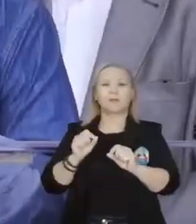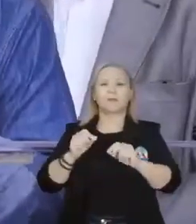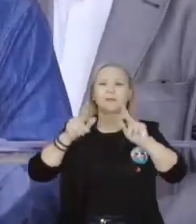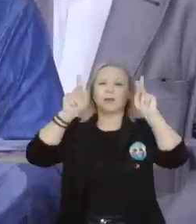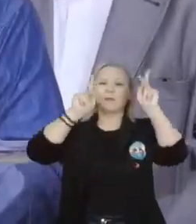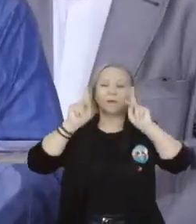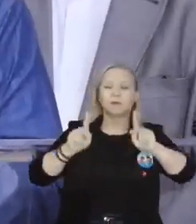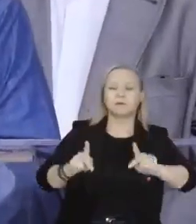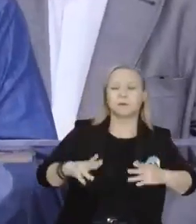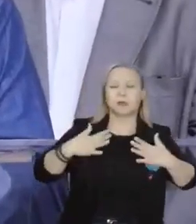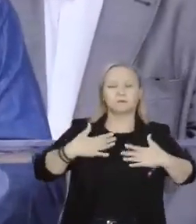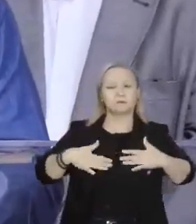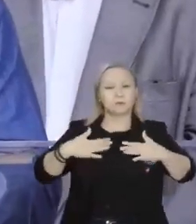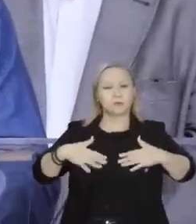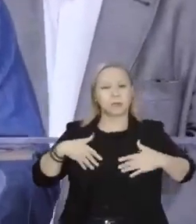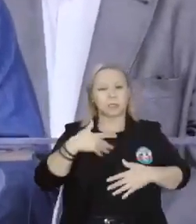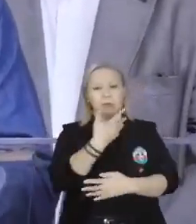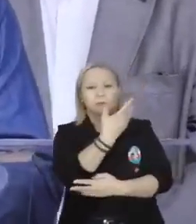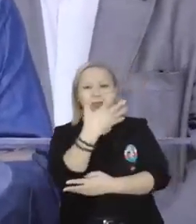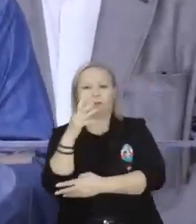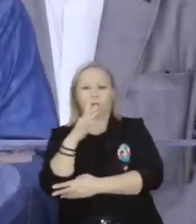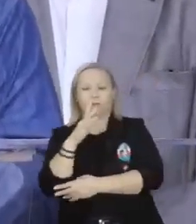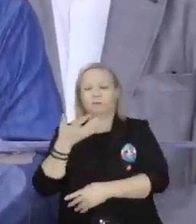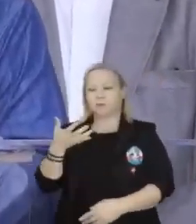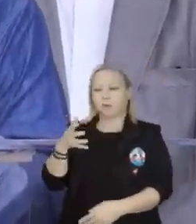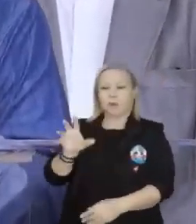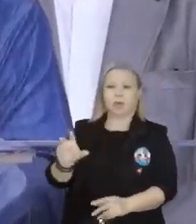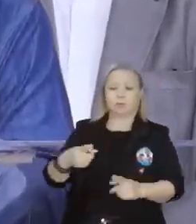Não nos interessa uma guerra pelo meio ambiente,